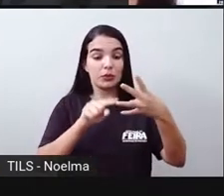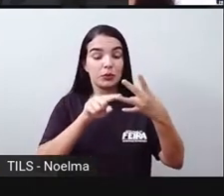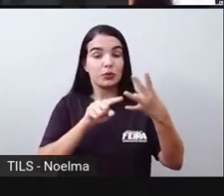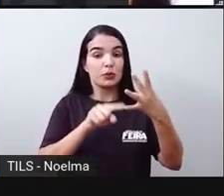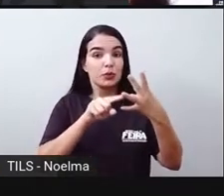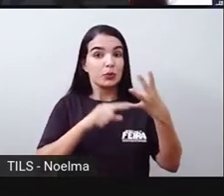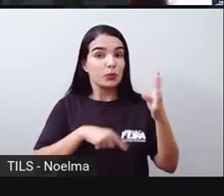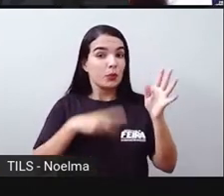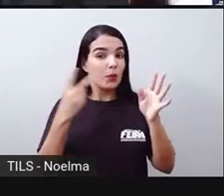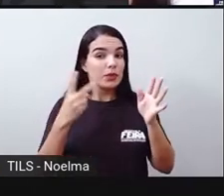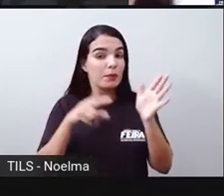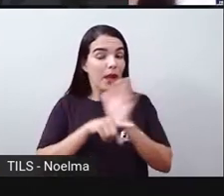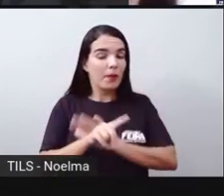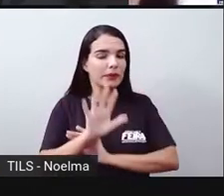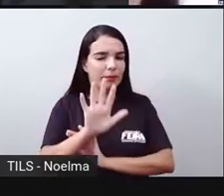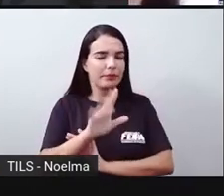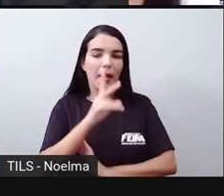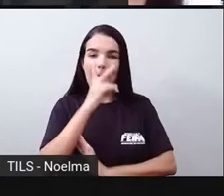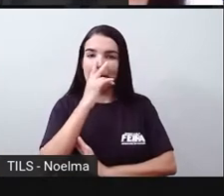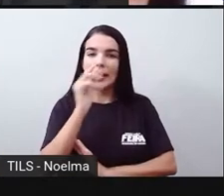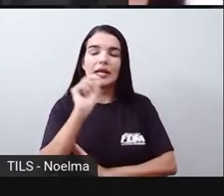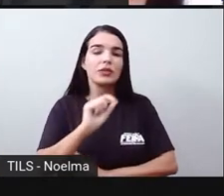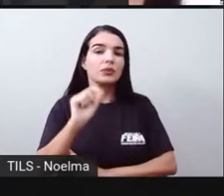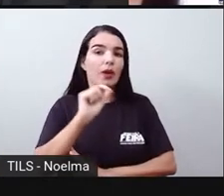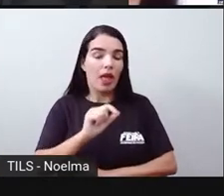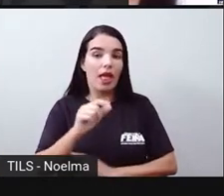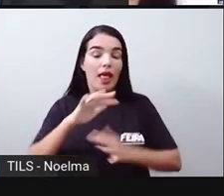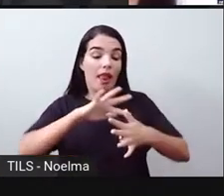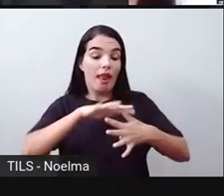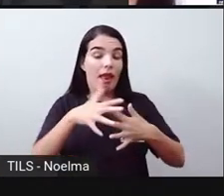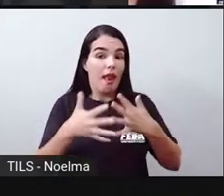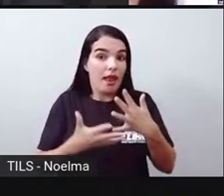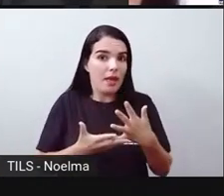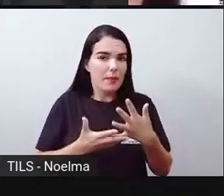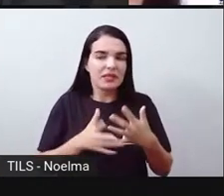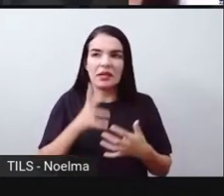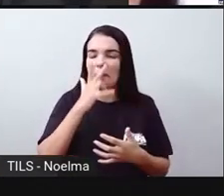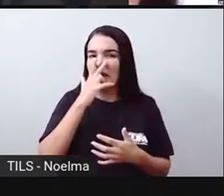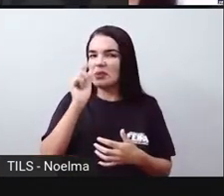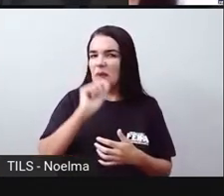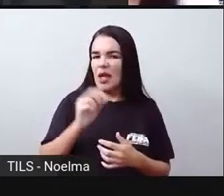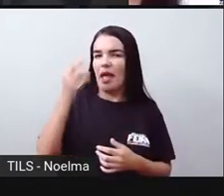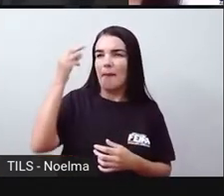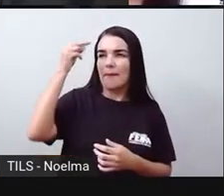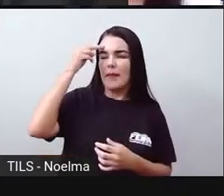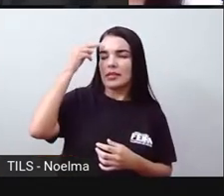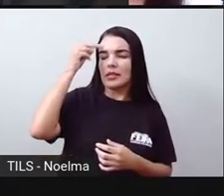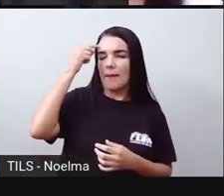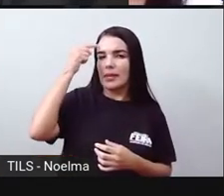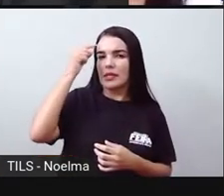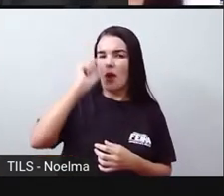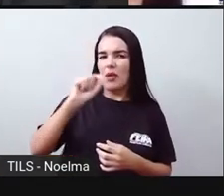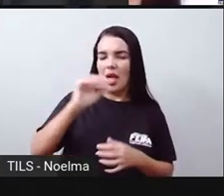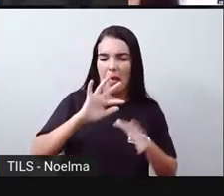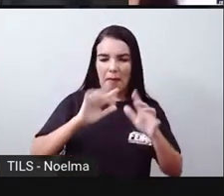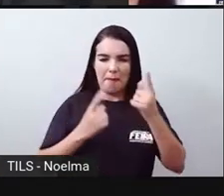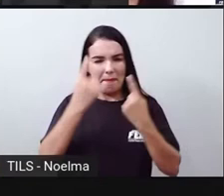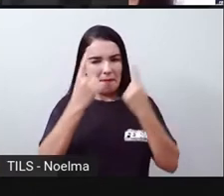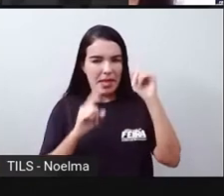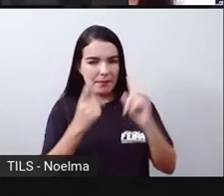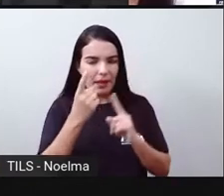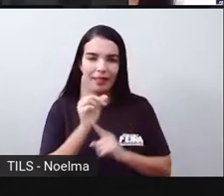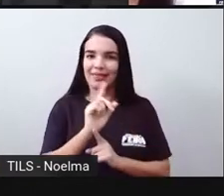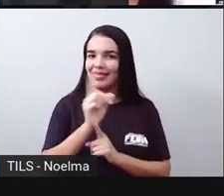muitas situações, pode até ser compreendida ou entendida como uma mímica, e a gente precisa entender que são